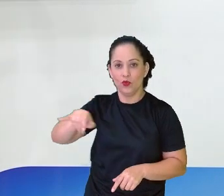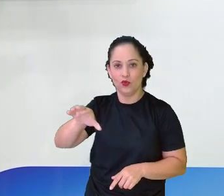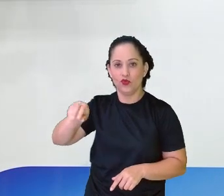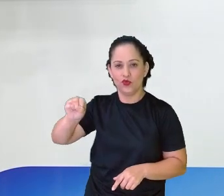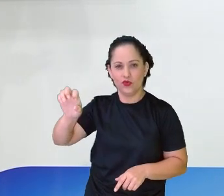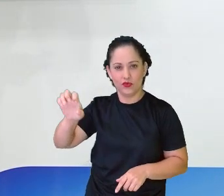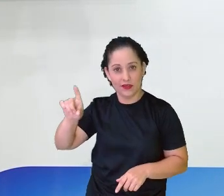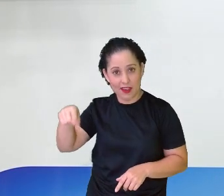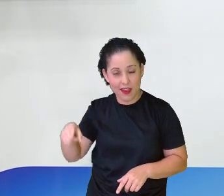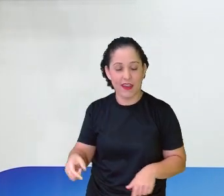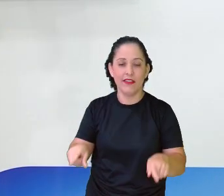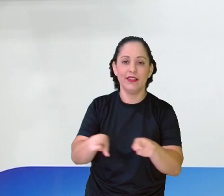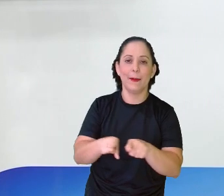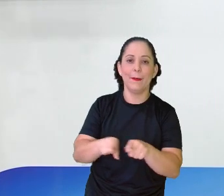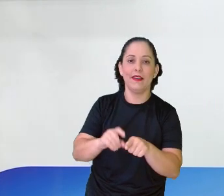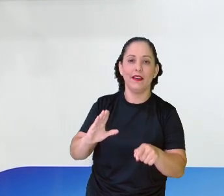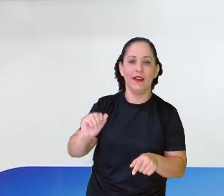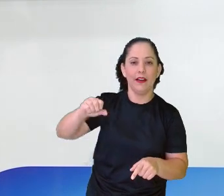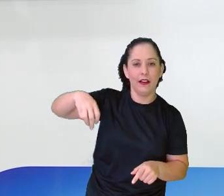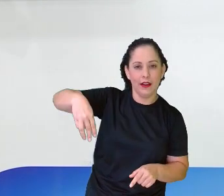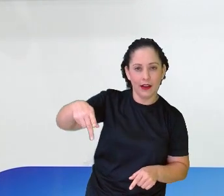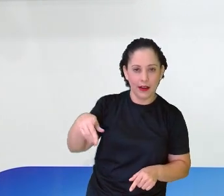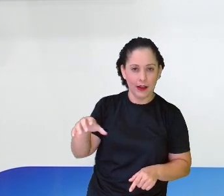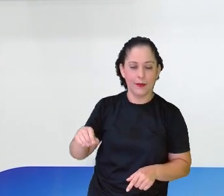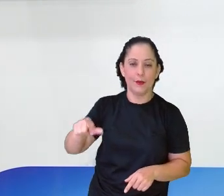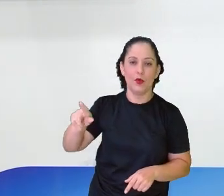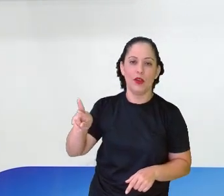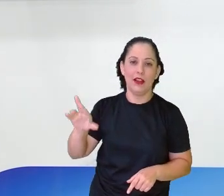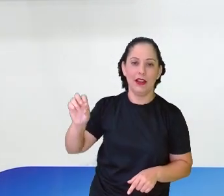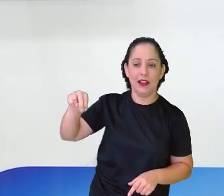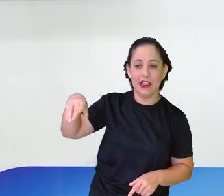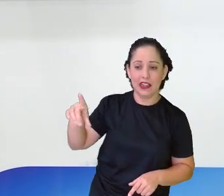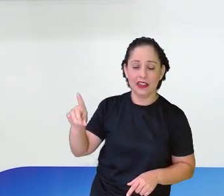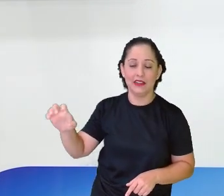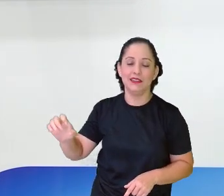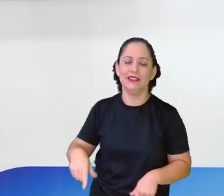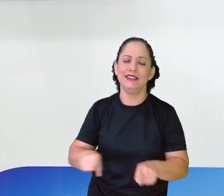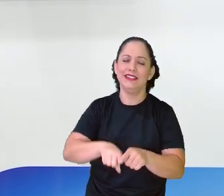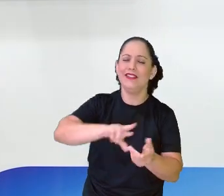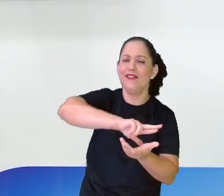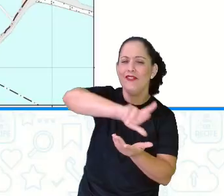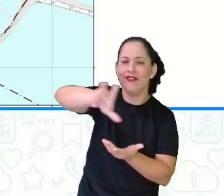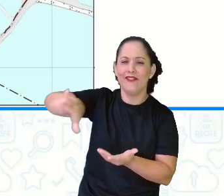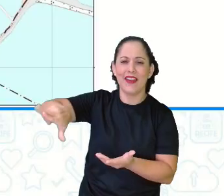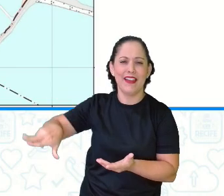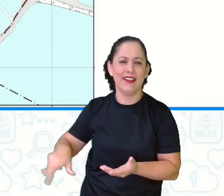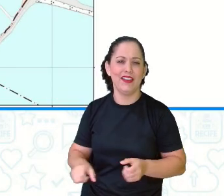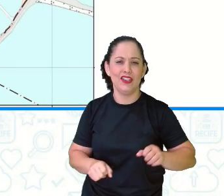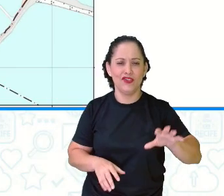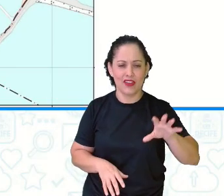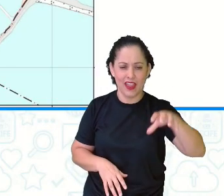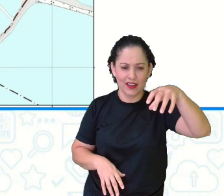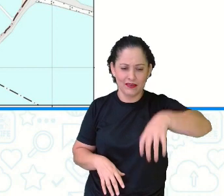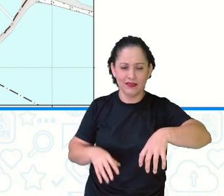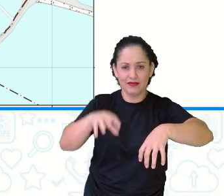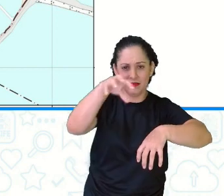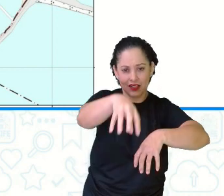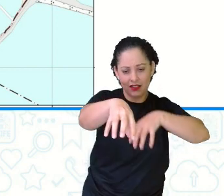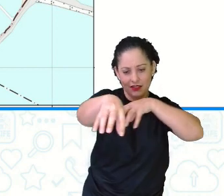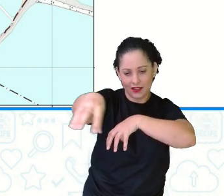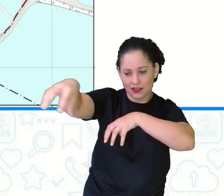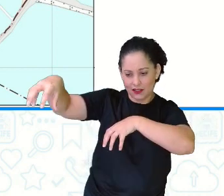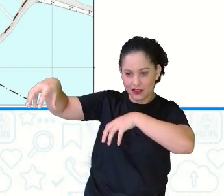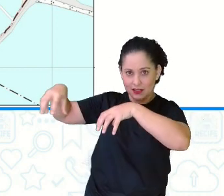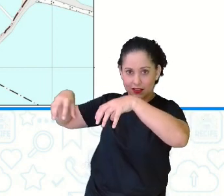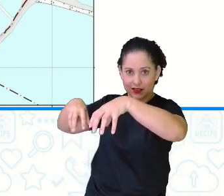Amaro, Campo Grande. A gente já observa essa mudança demográfica nessa região. O que significa isso? Que